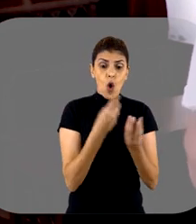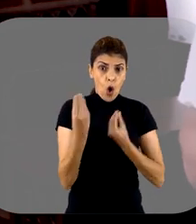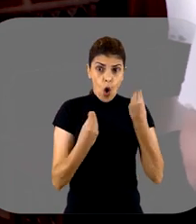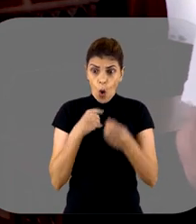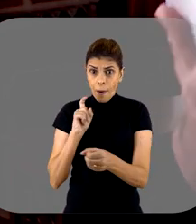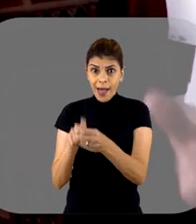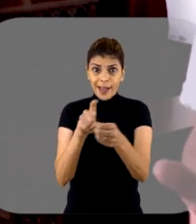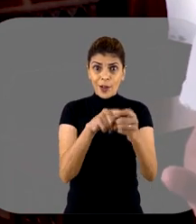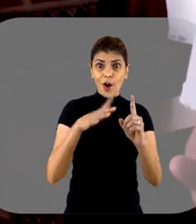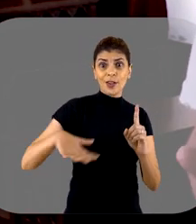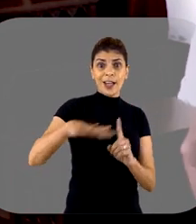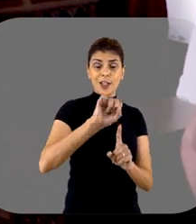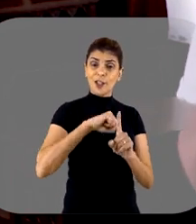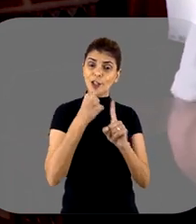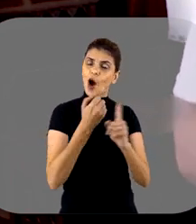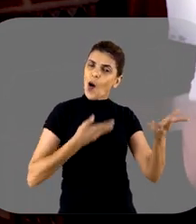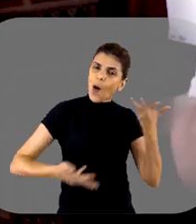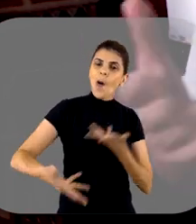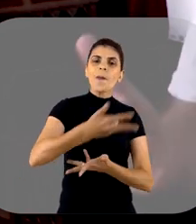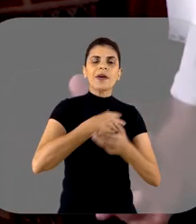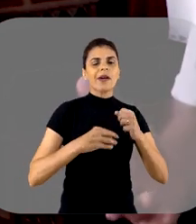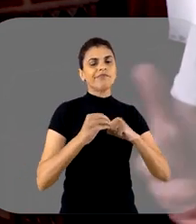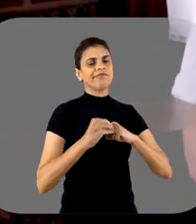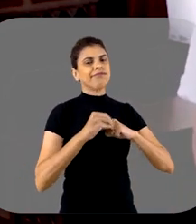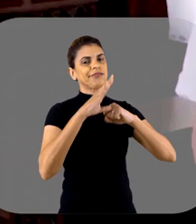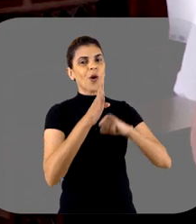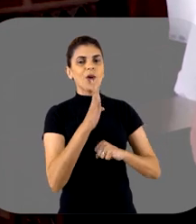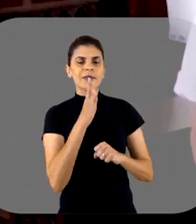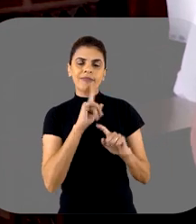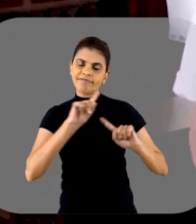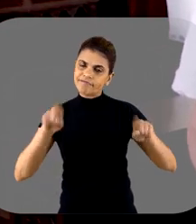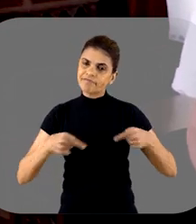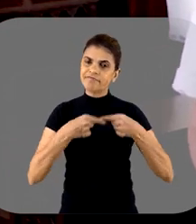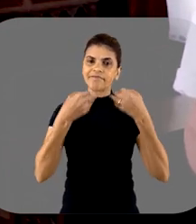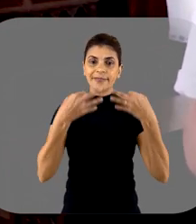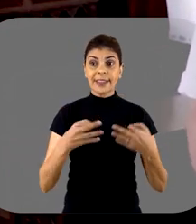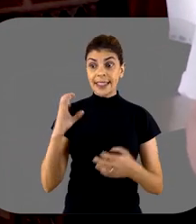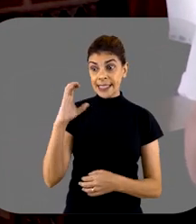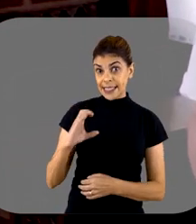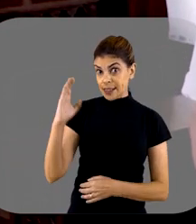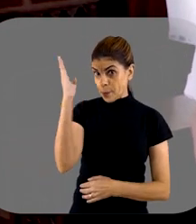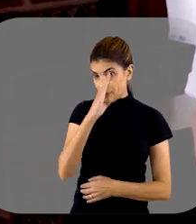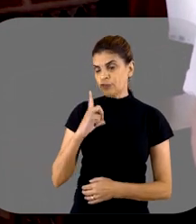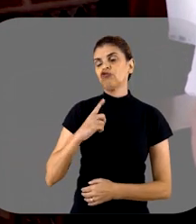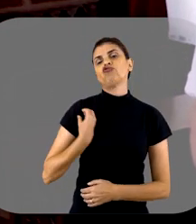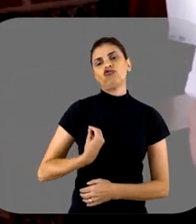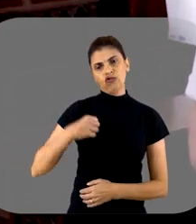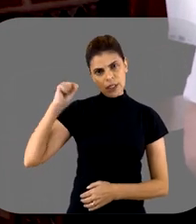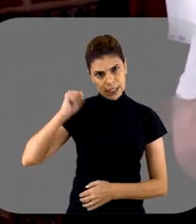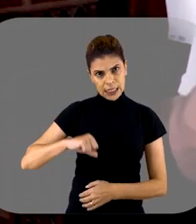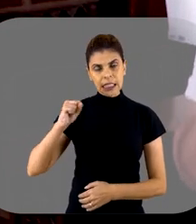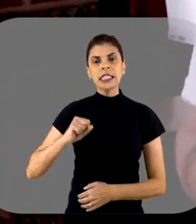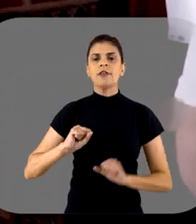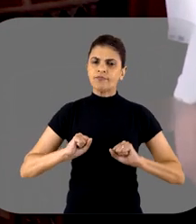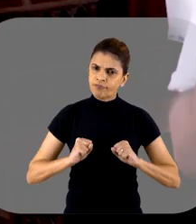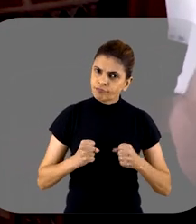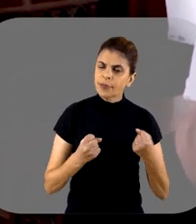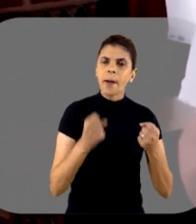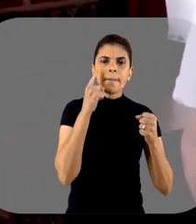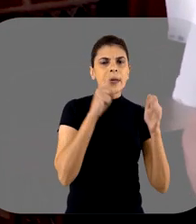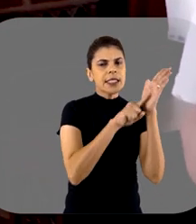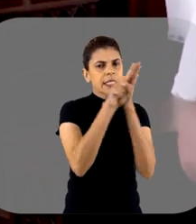das maneiras de dar retorno para a sociedade é compartilhar esse conhecimento de maneira adequada. Então a ciência brasileira tem um certo dever,